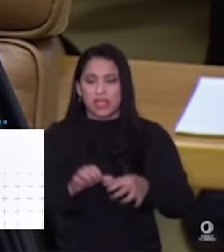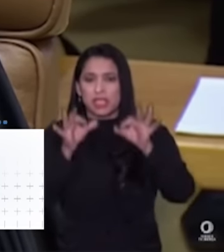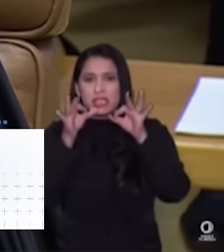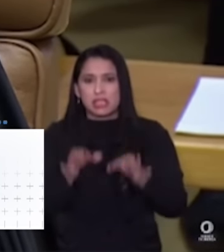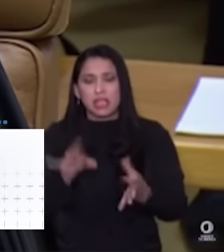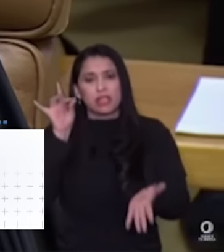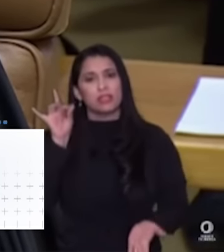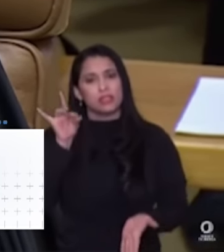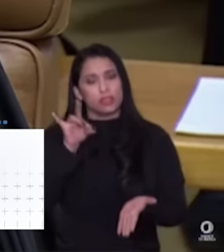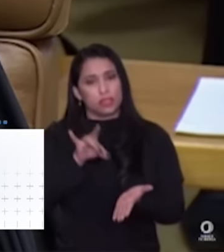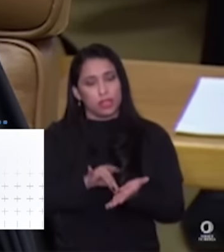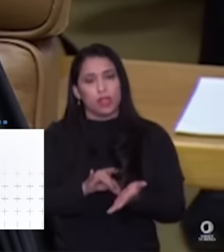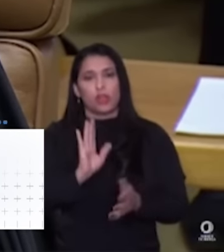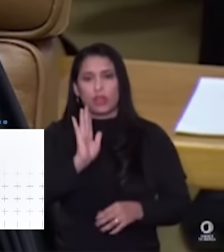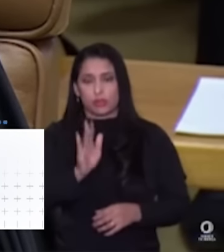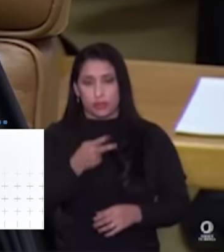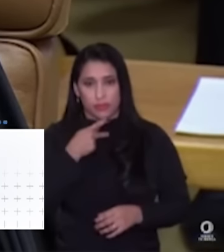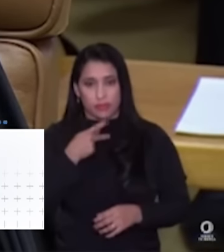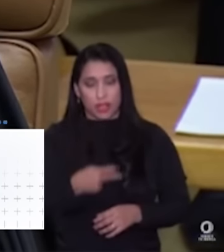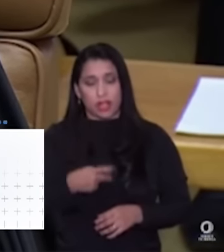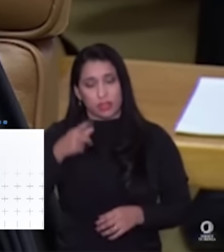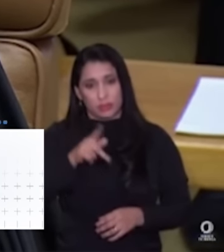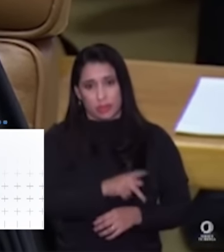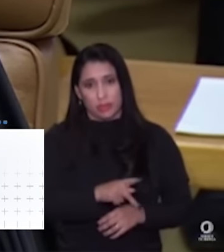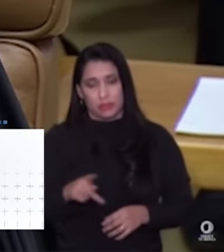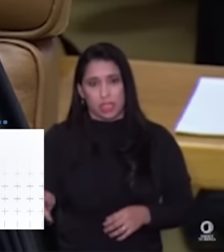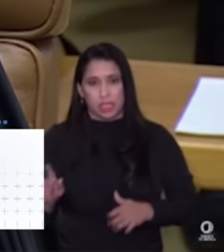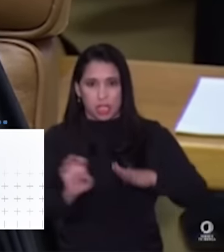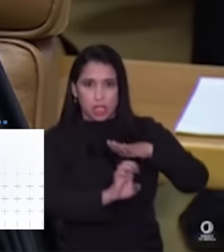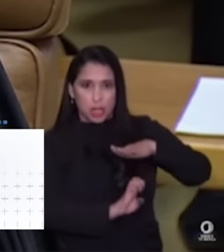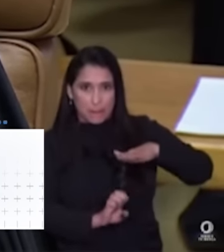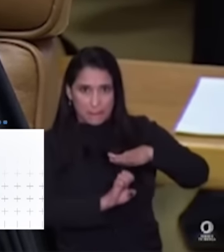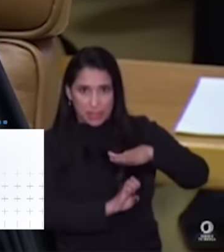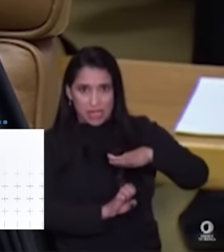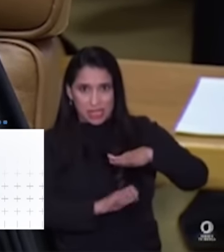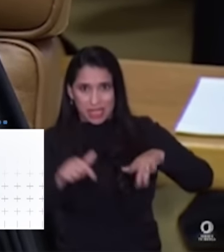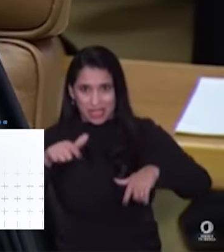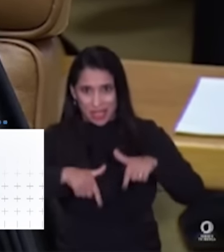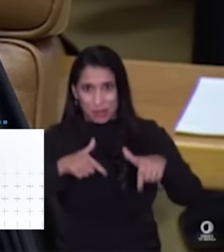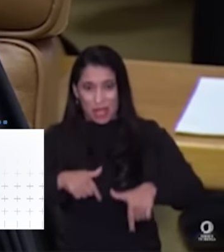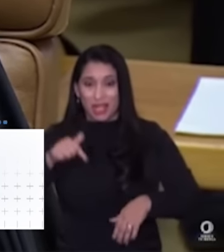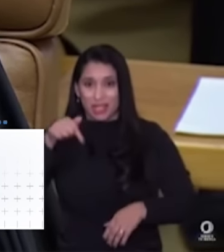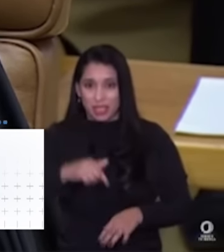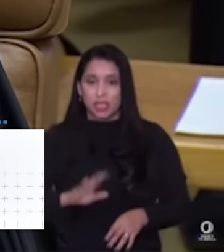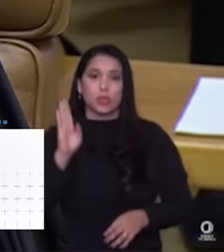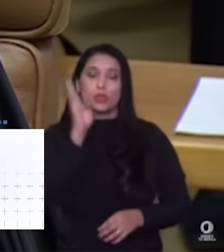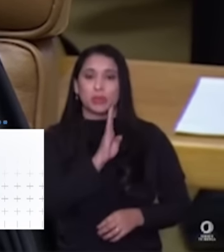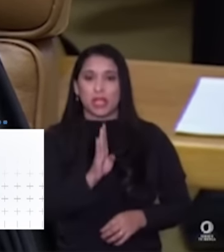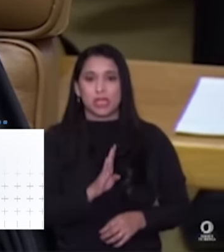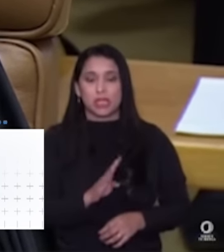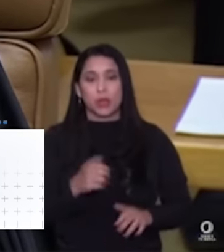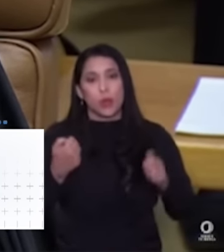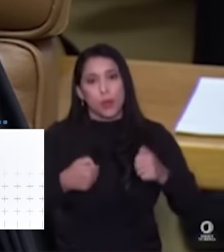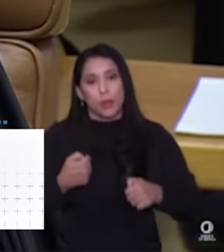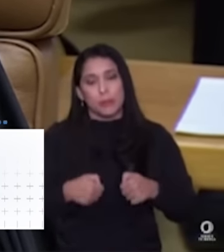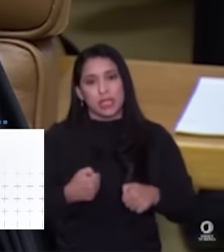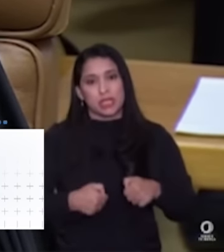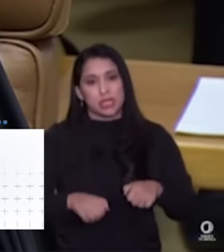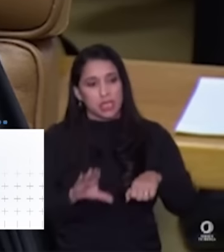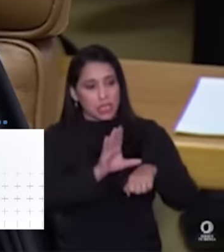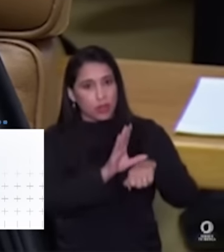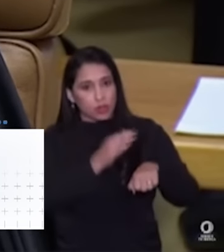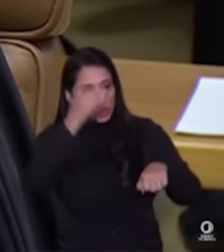Vossa Excelência, toda e qualquer empresa que opere no Brasil está sujeita à